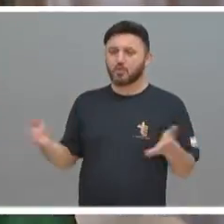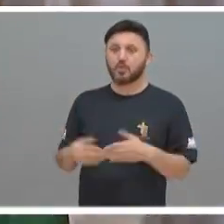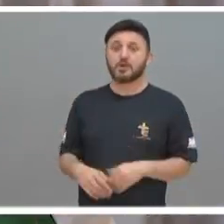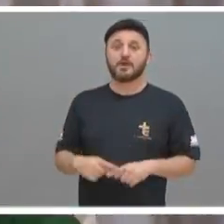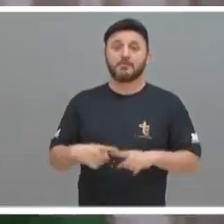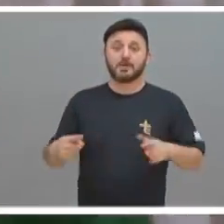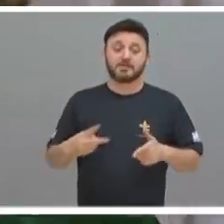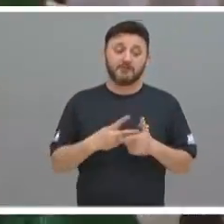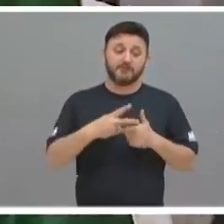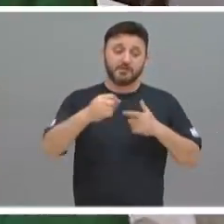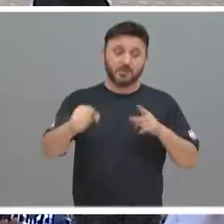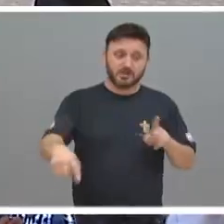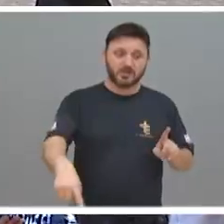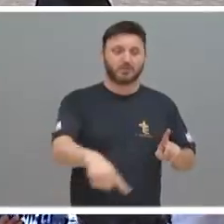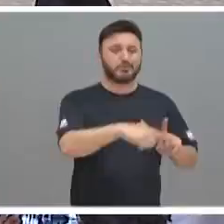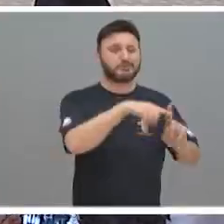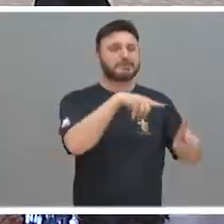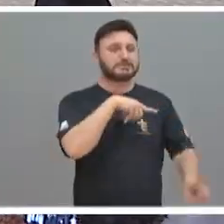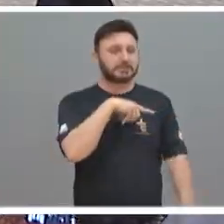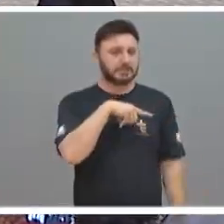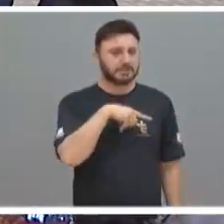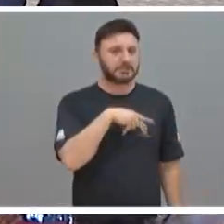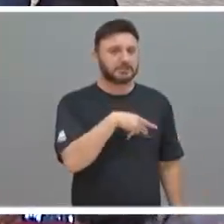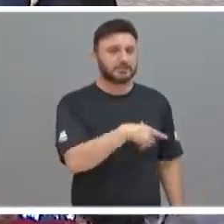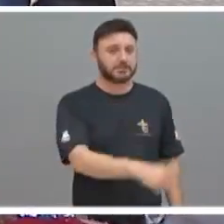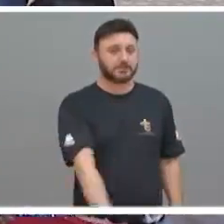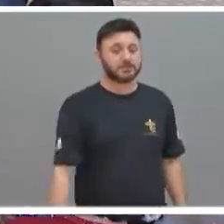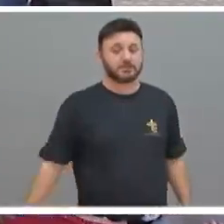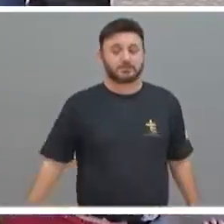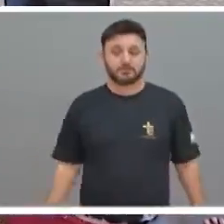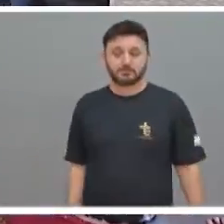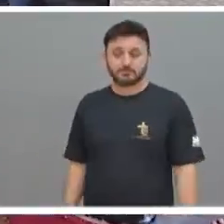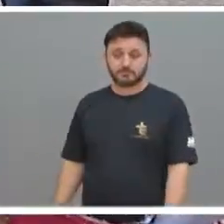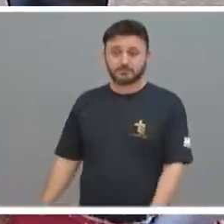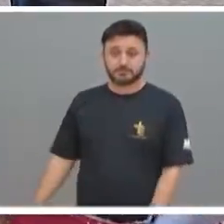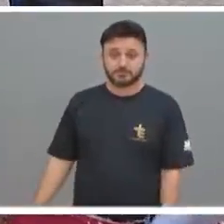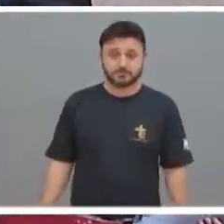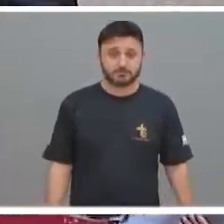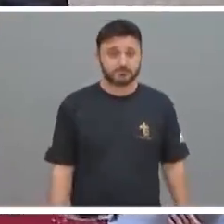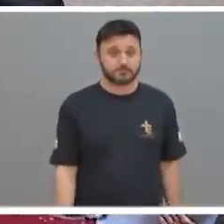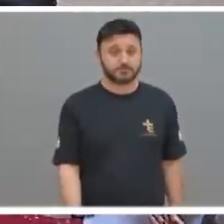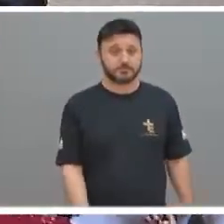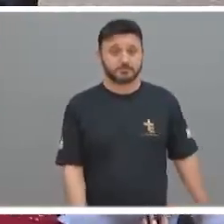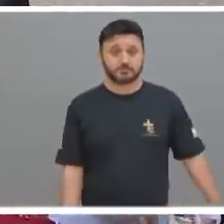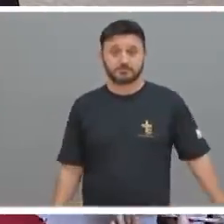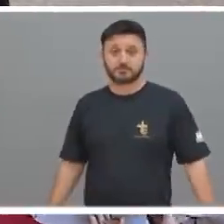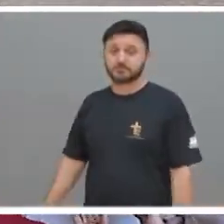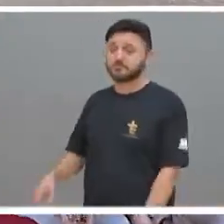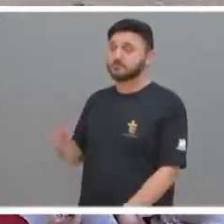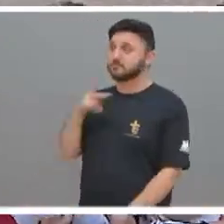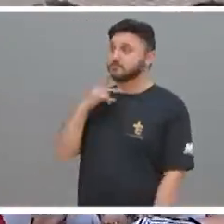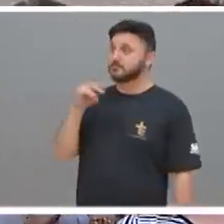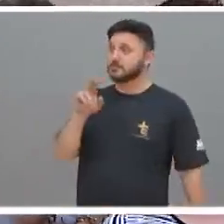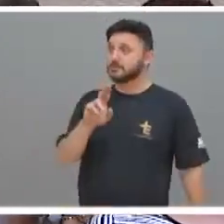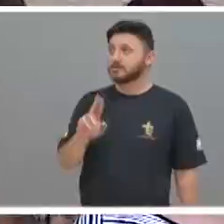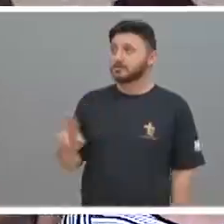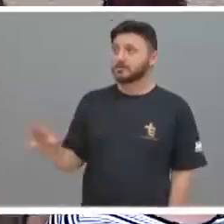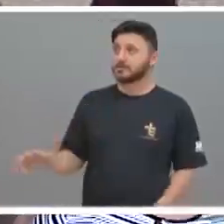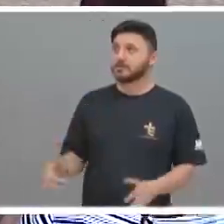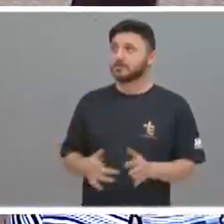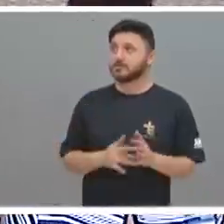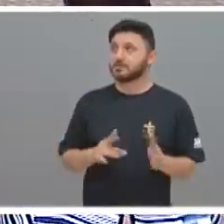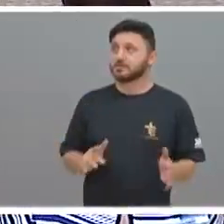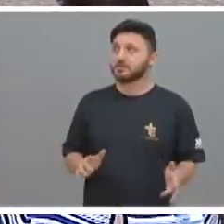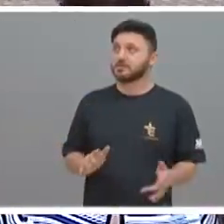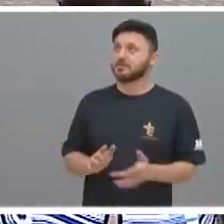minha vida agora, e a vitória passa pela cruz. Abençoai. Pai, em nome de